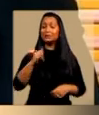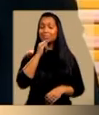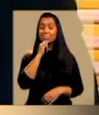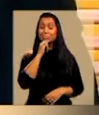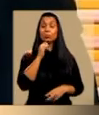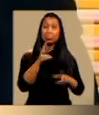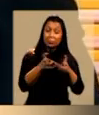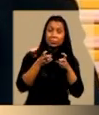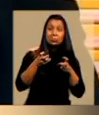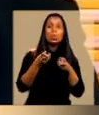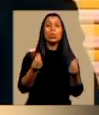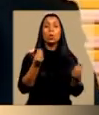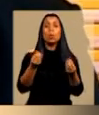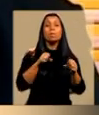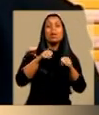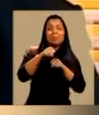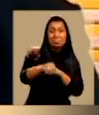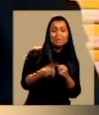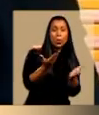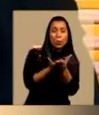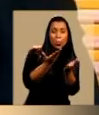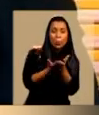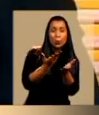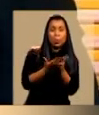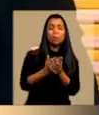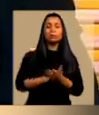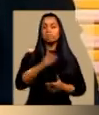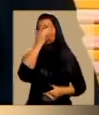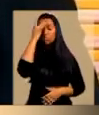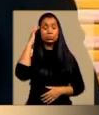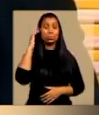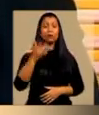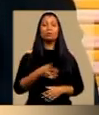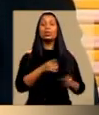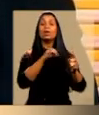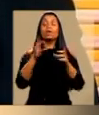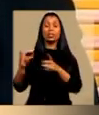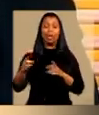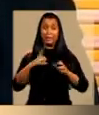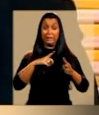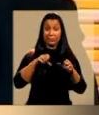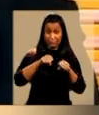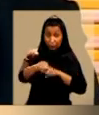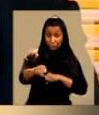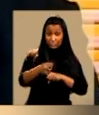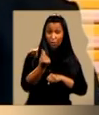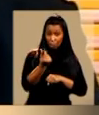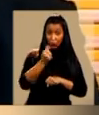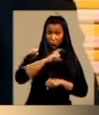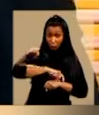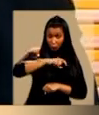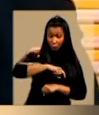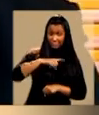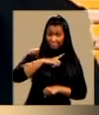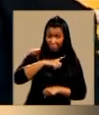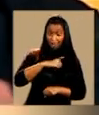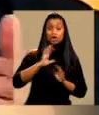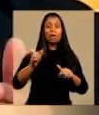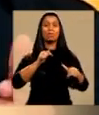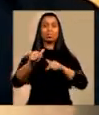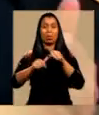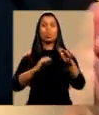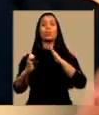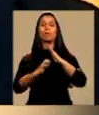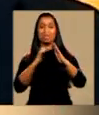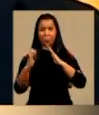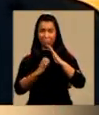por exemplo, verificando a formação do indivíduo. Entendi. O pessoa está vendendo consultoria financeira, ele tem uma formação em finanças? Ele já trabalhou